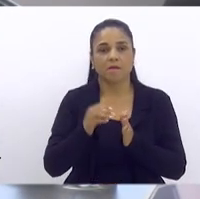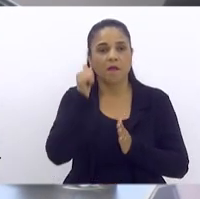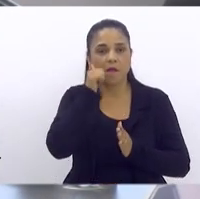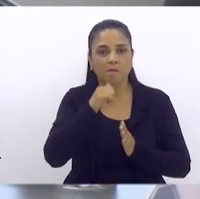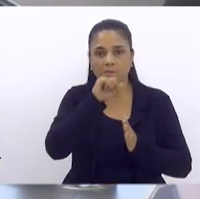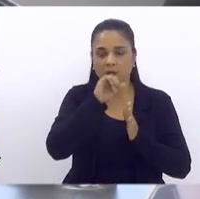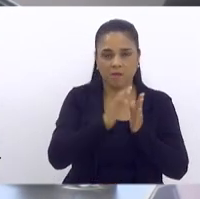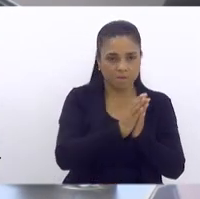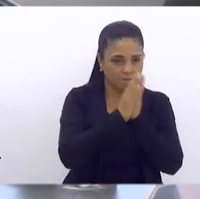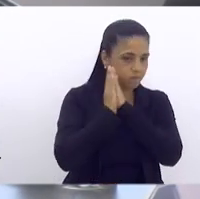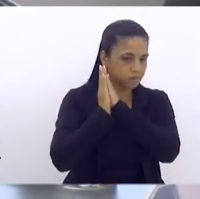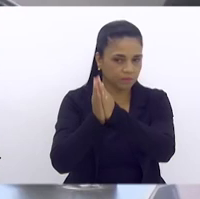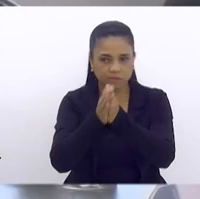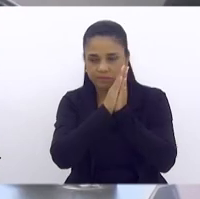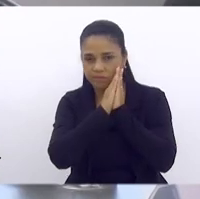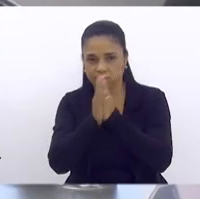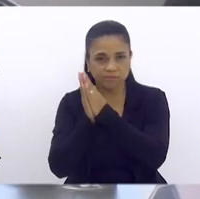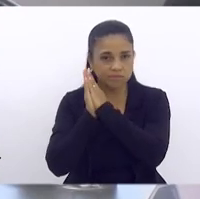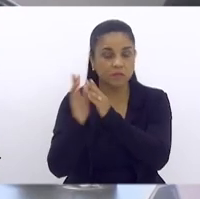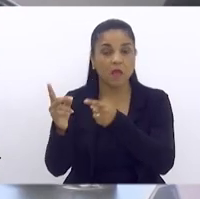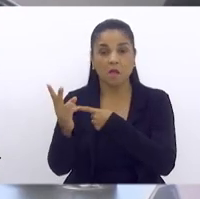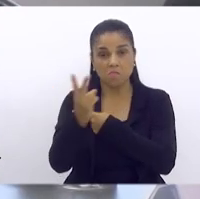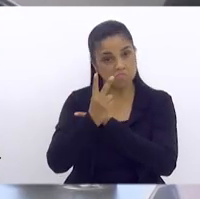com proteção policial, etc. Ela foi